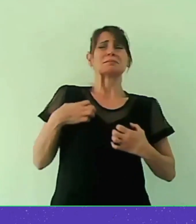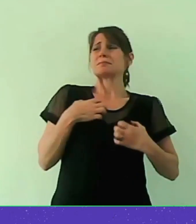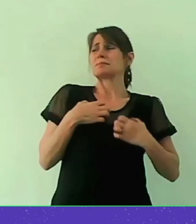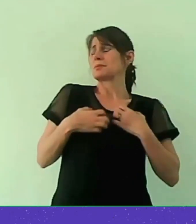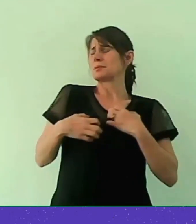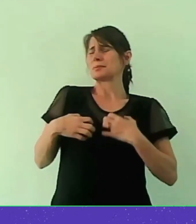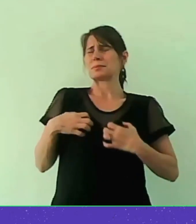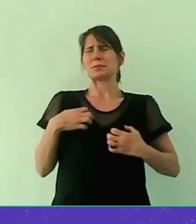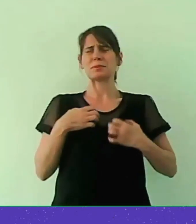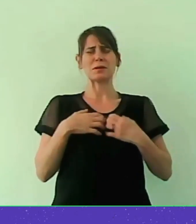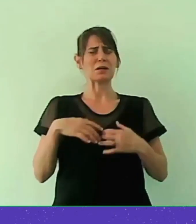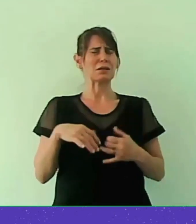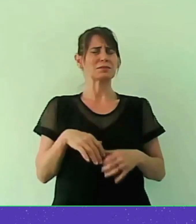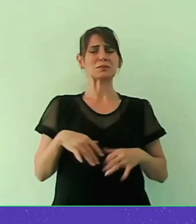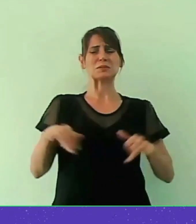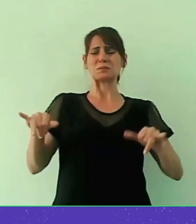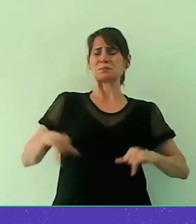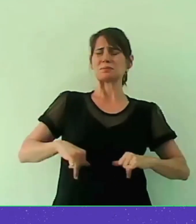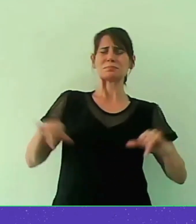aflição,